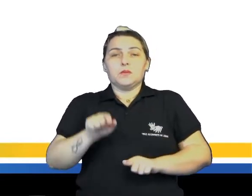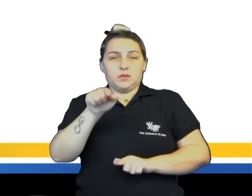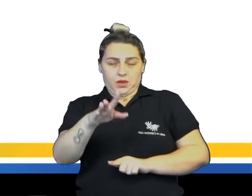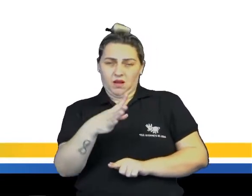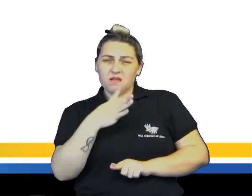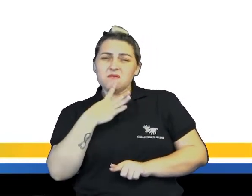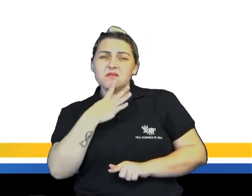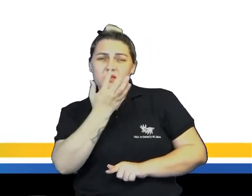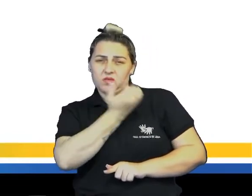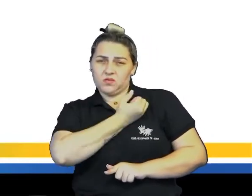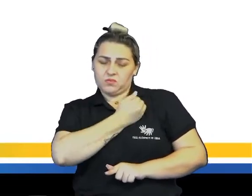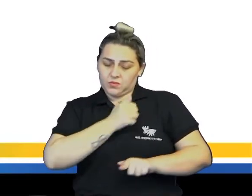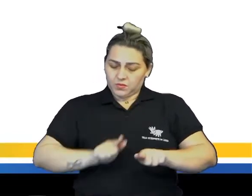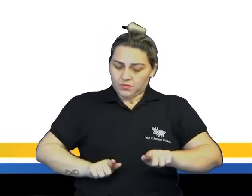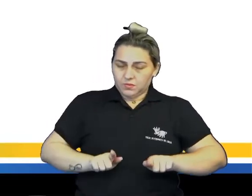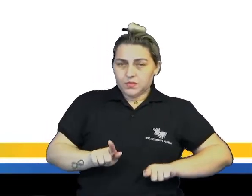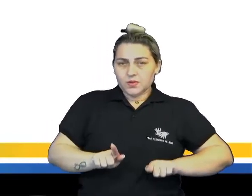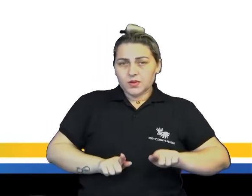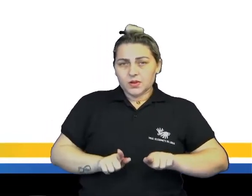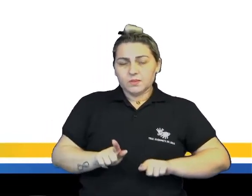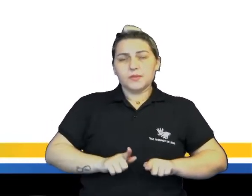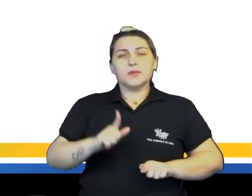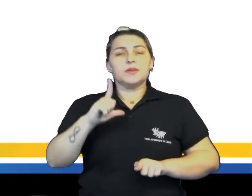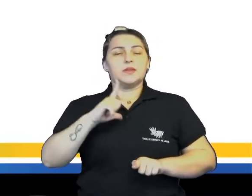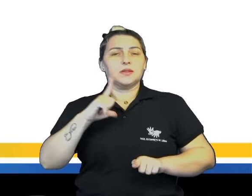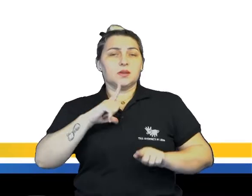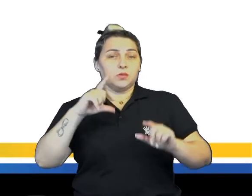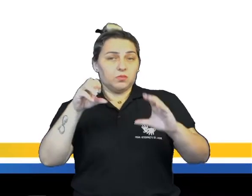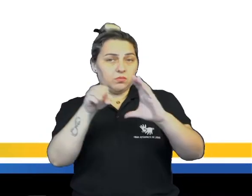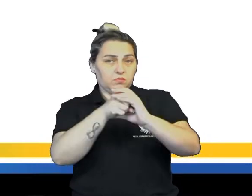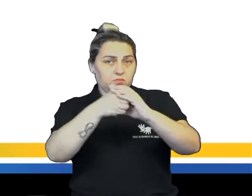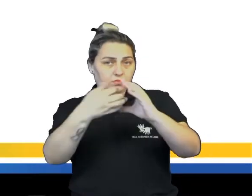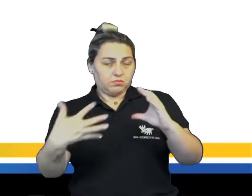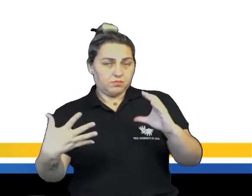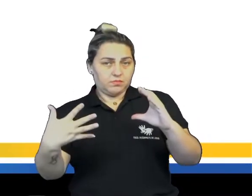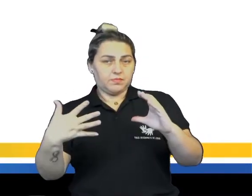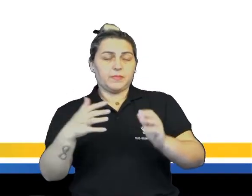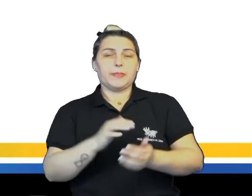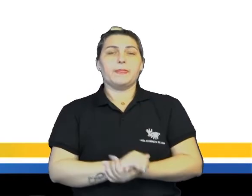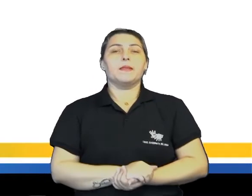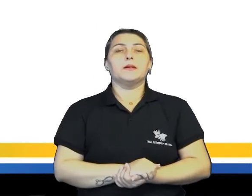números primos? Os números primos, eles têm uma característica.